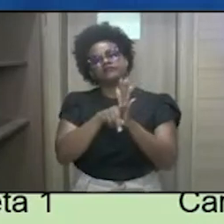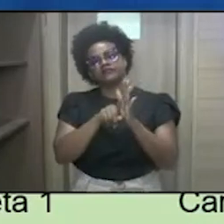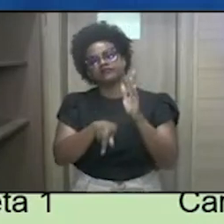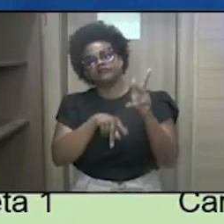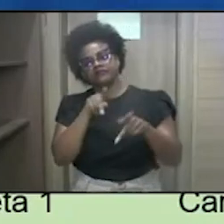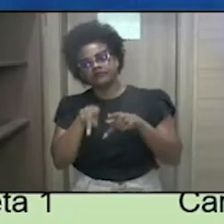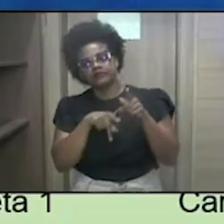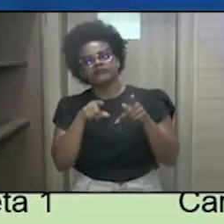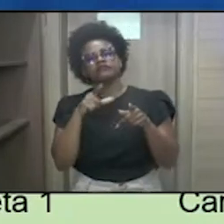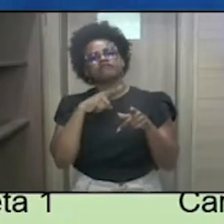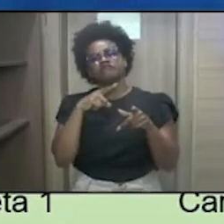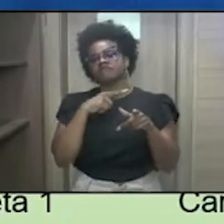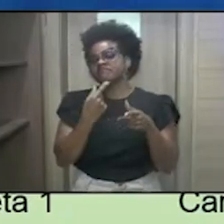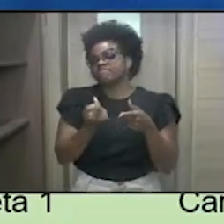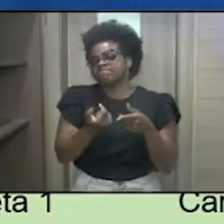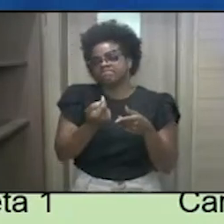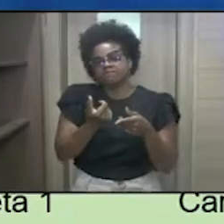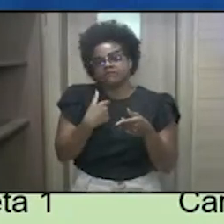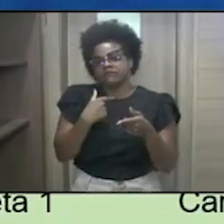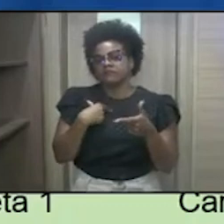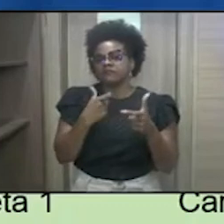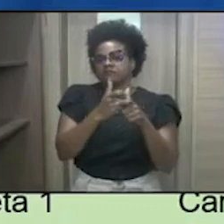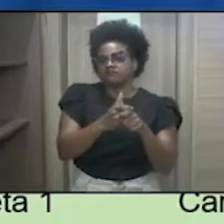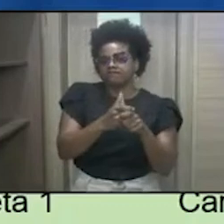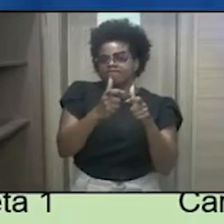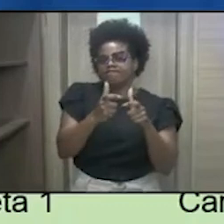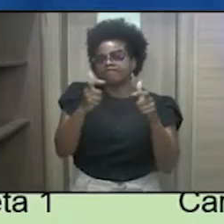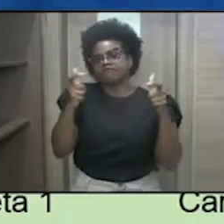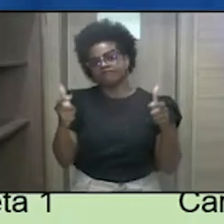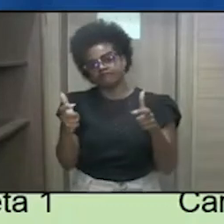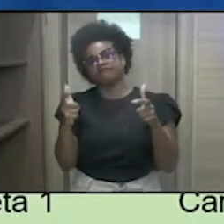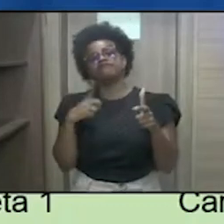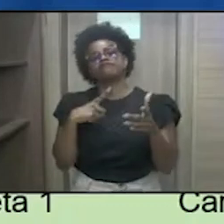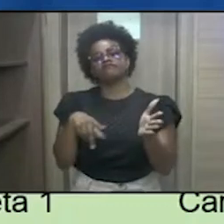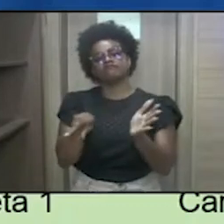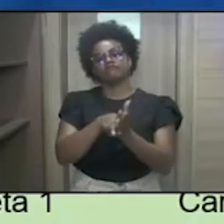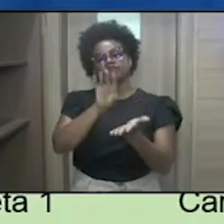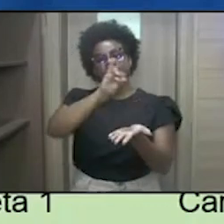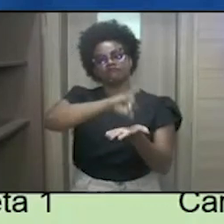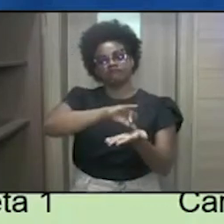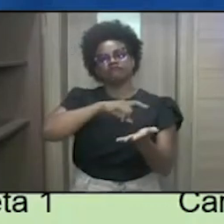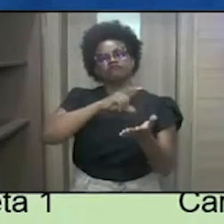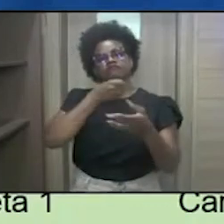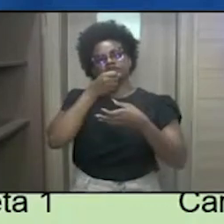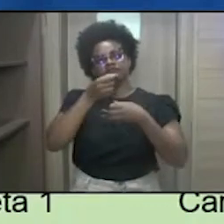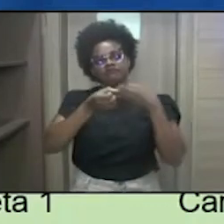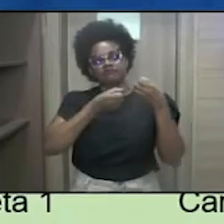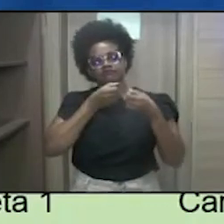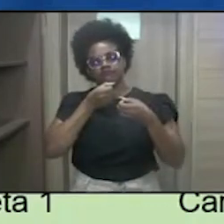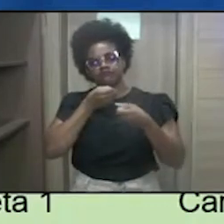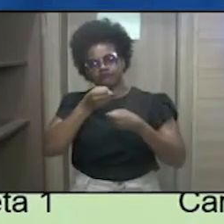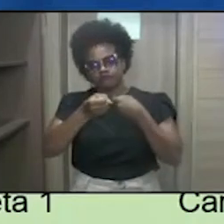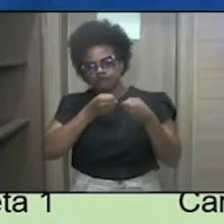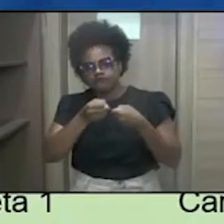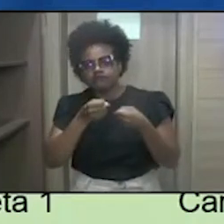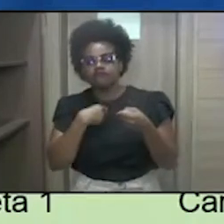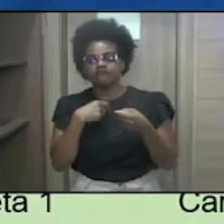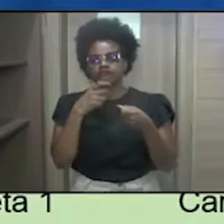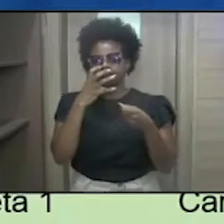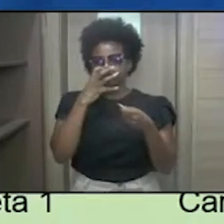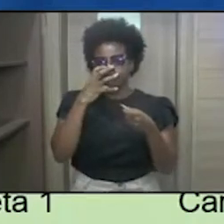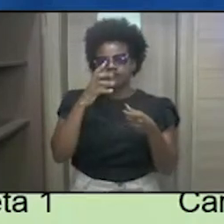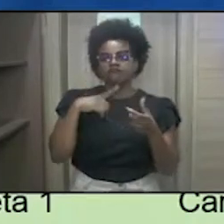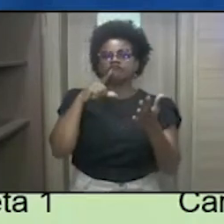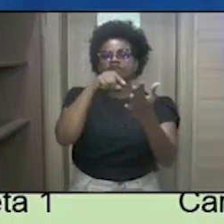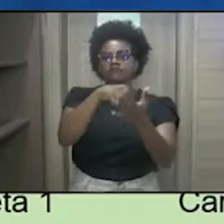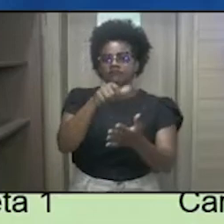populacional, em termos muito pequeno, médio, grande porte e capitais, com entrevistas e observação. Essa é a meta 1, coordenada